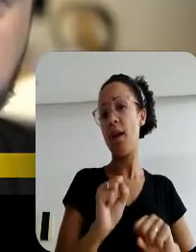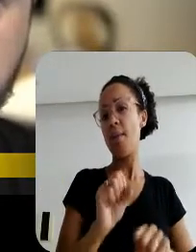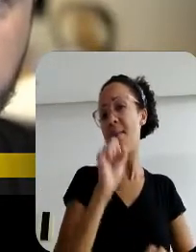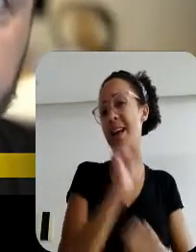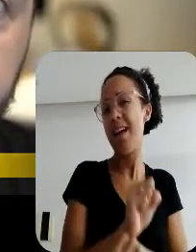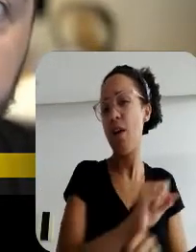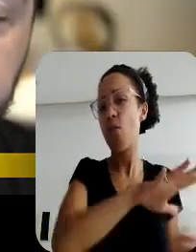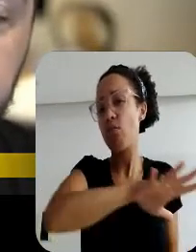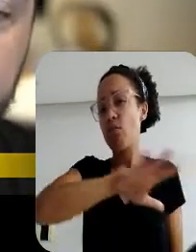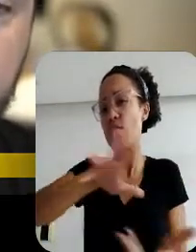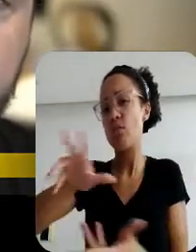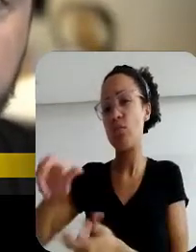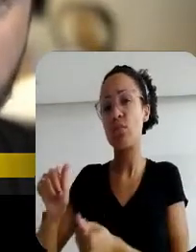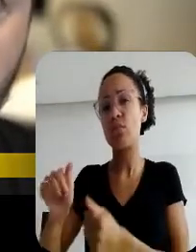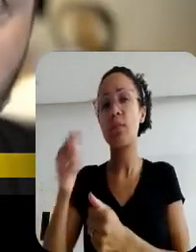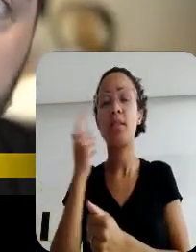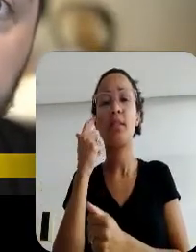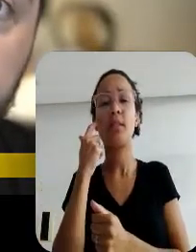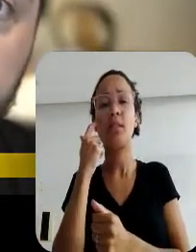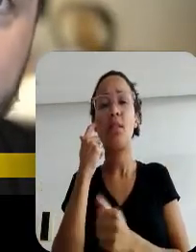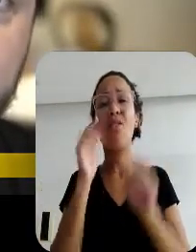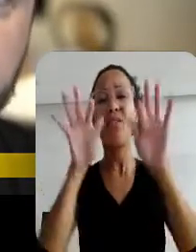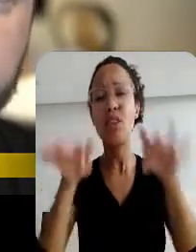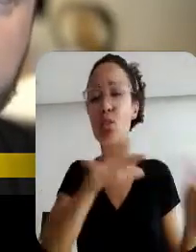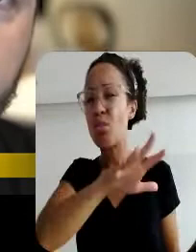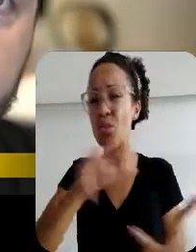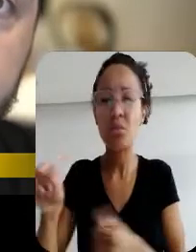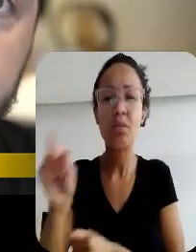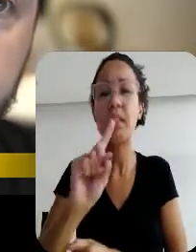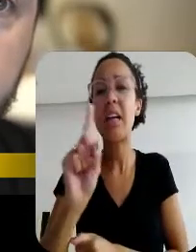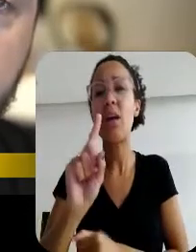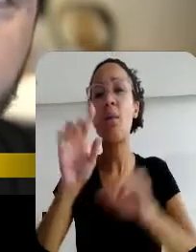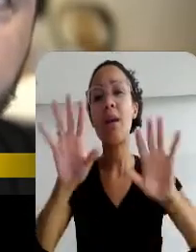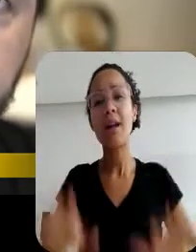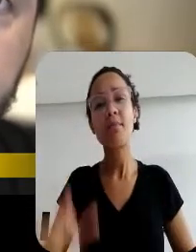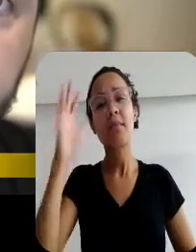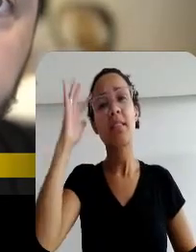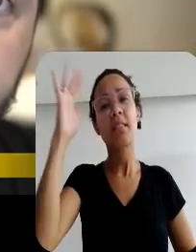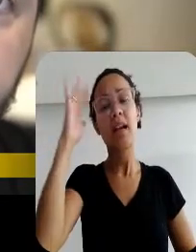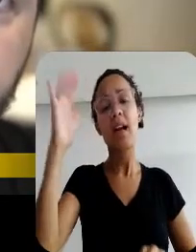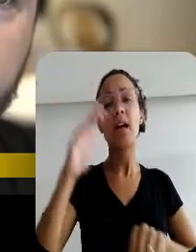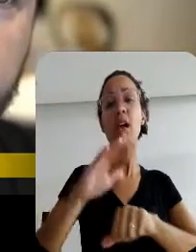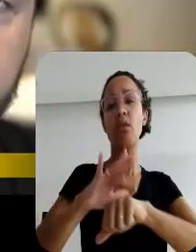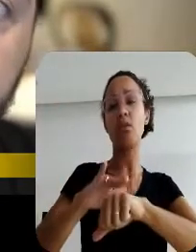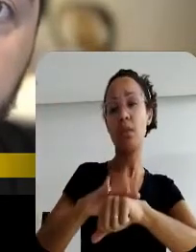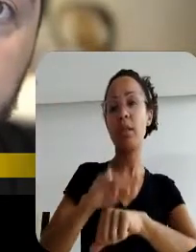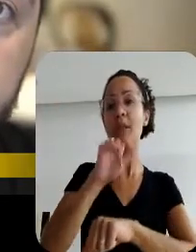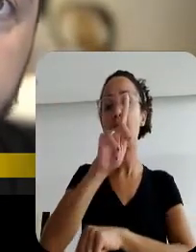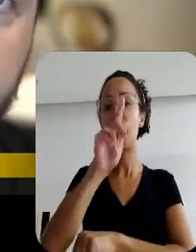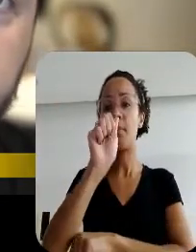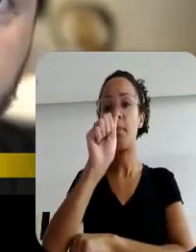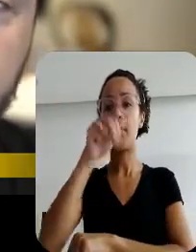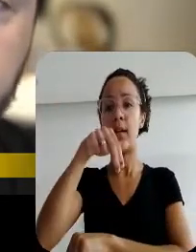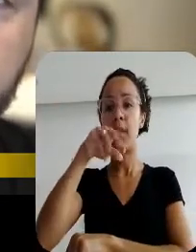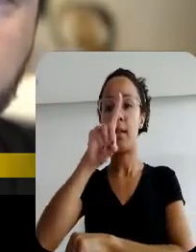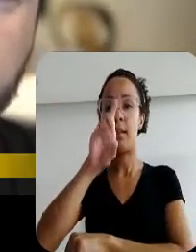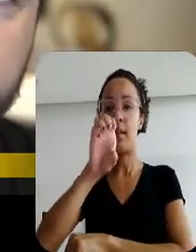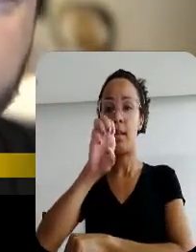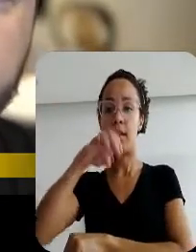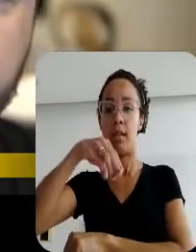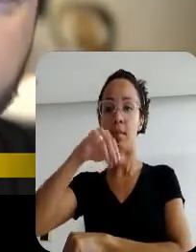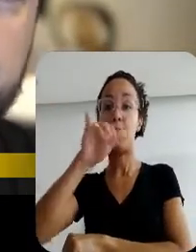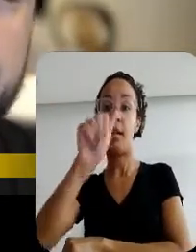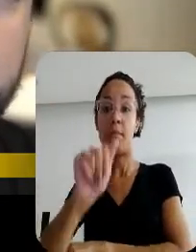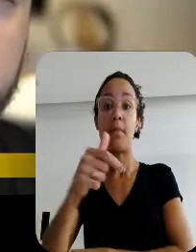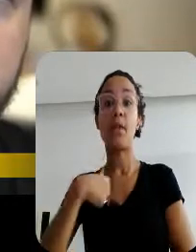por uma pandemia. E eu conto do que seria o pior caso, que é uma gripe, muito letal, que se espalha muito rápido, que